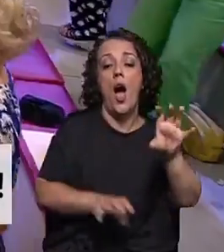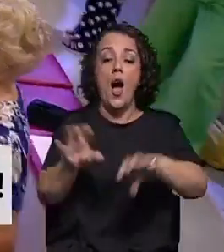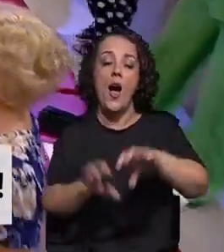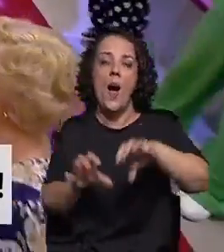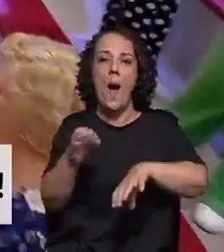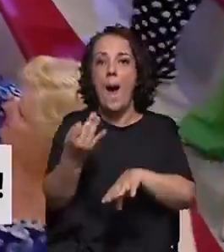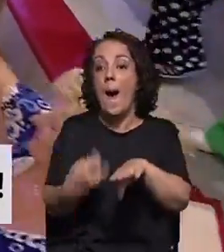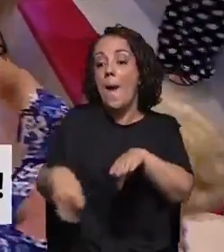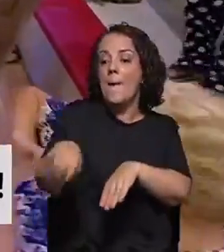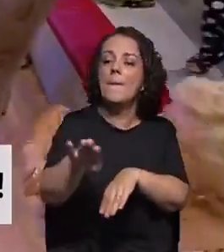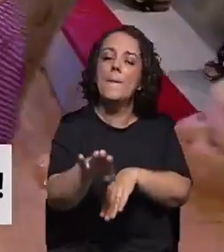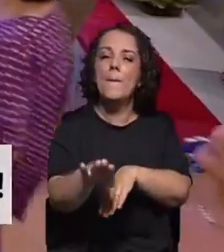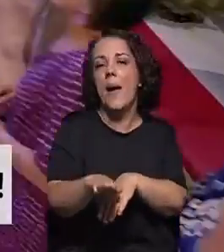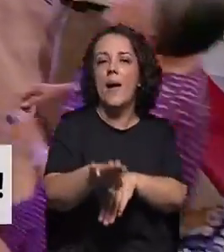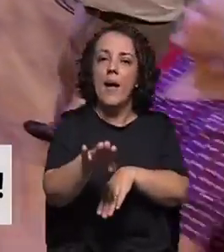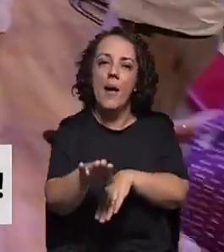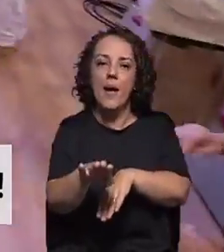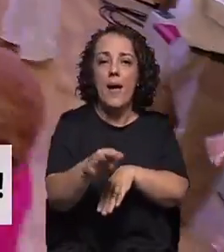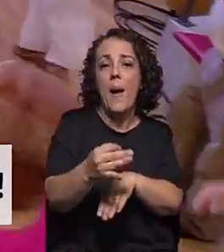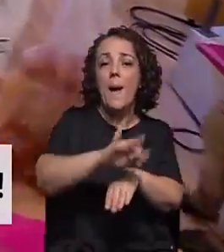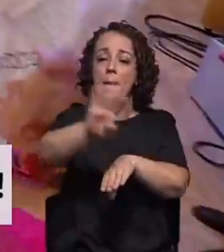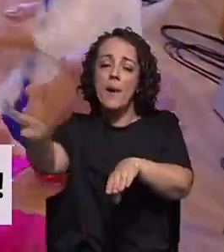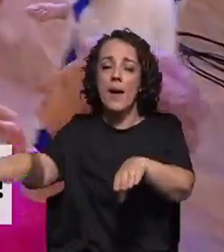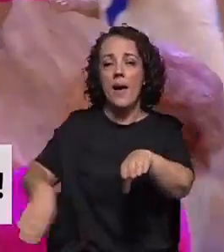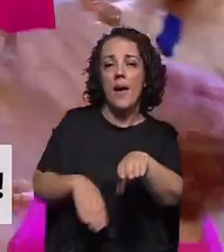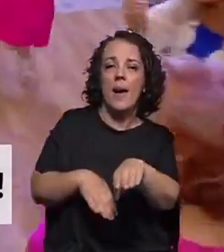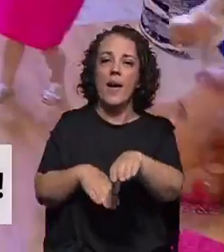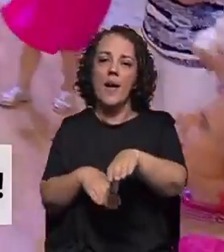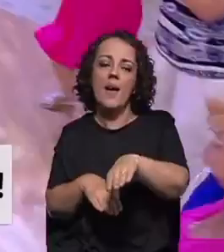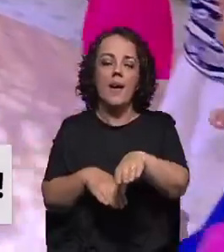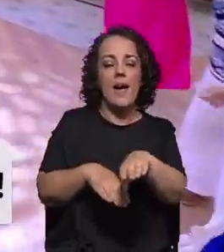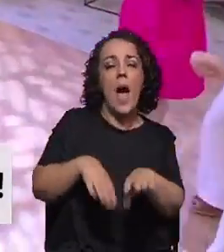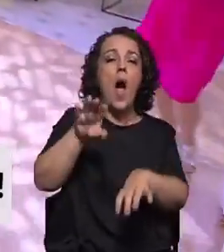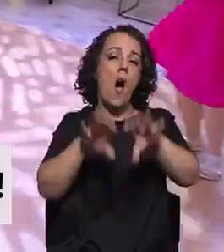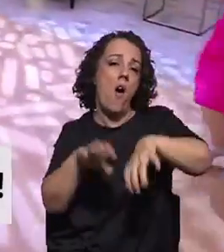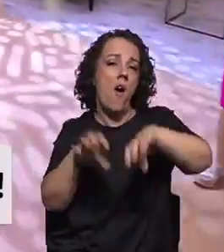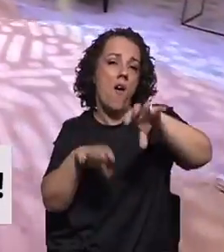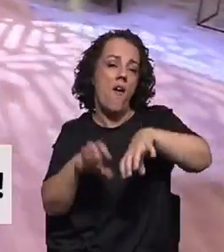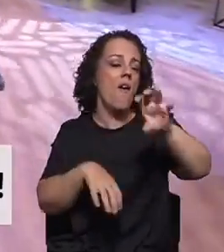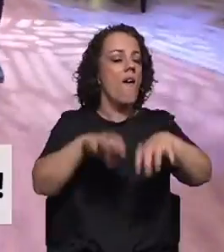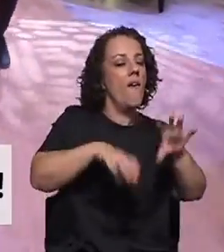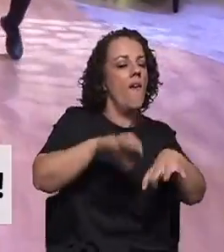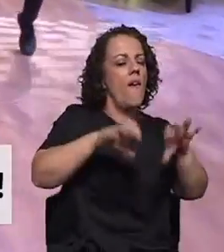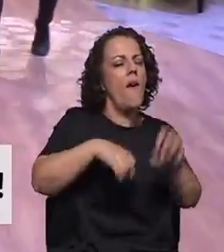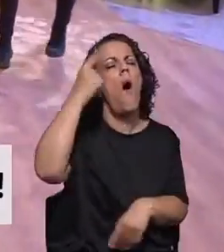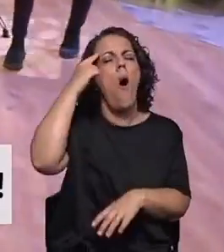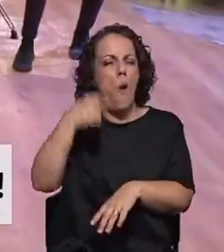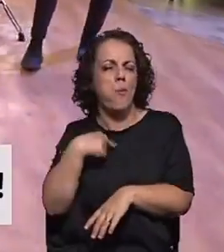passinho à frente, dá passinho atrás, vai mexer a bundinha.